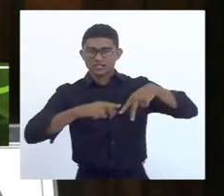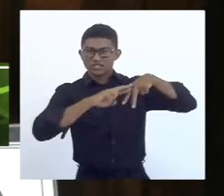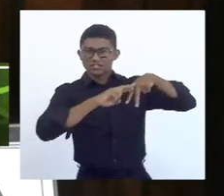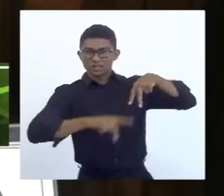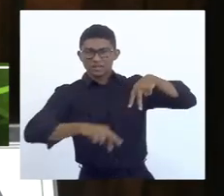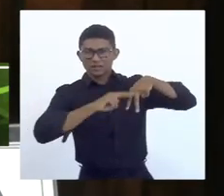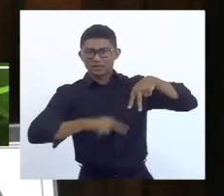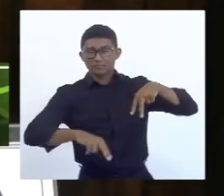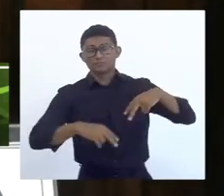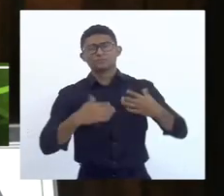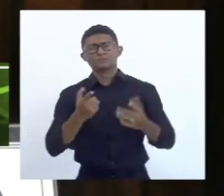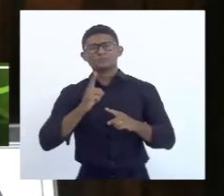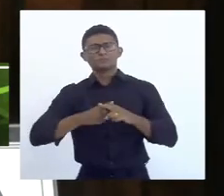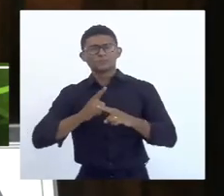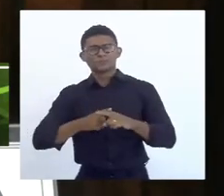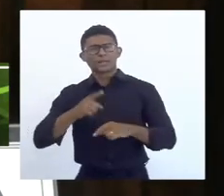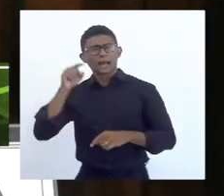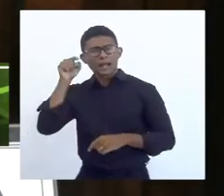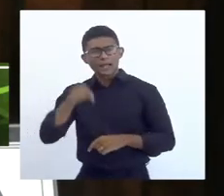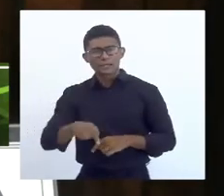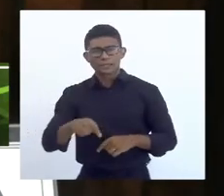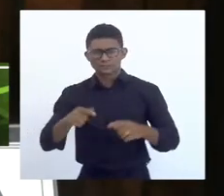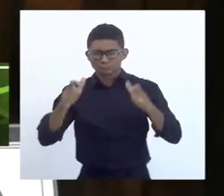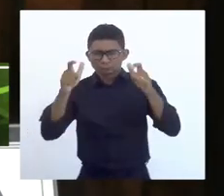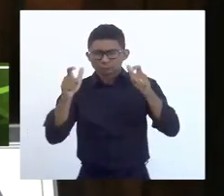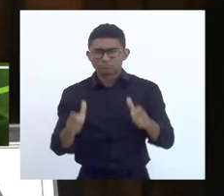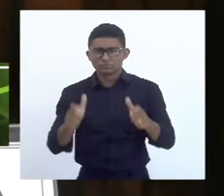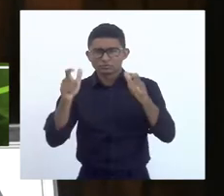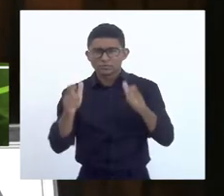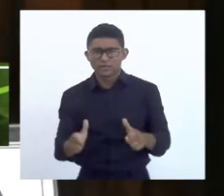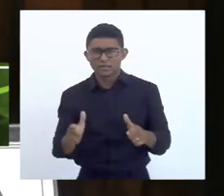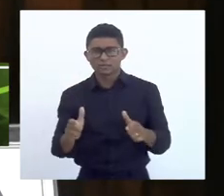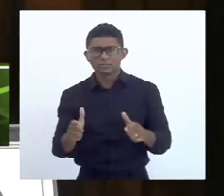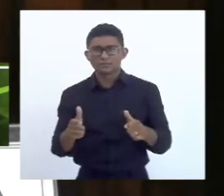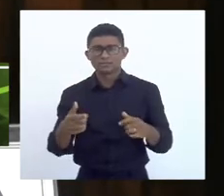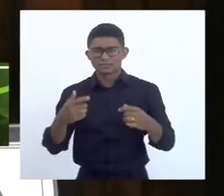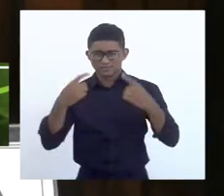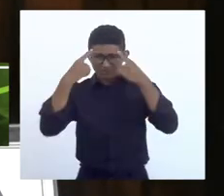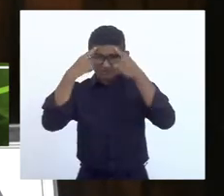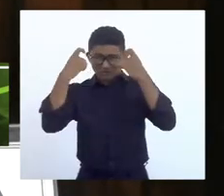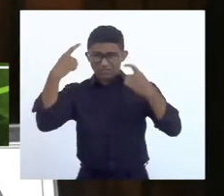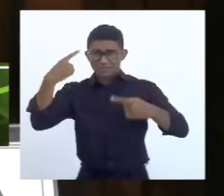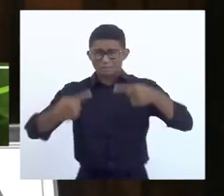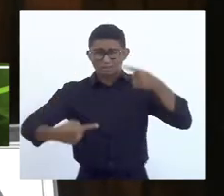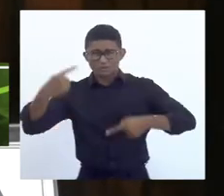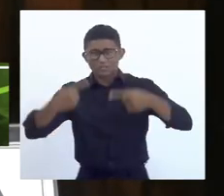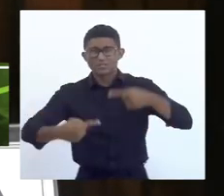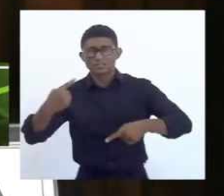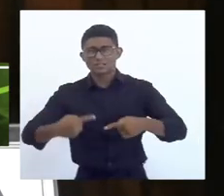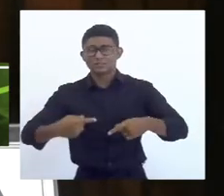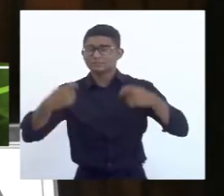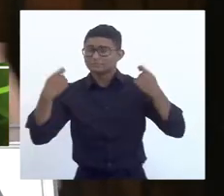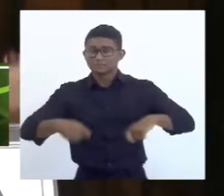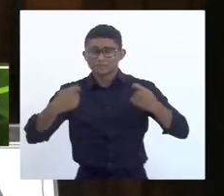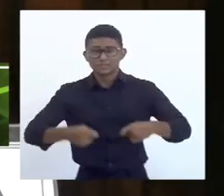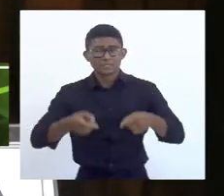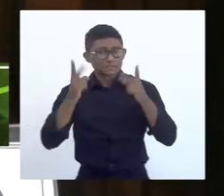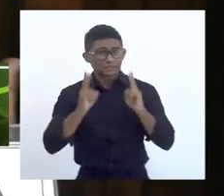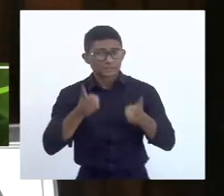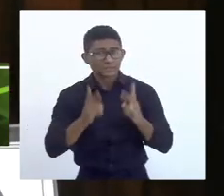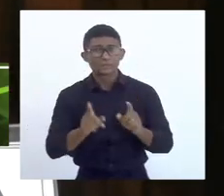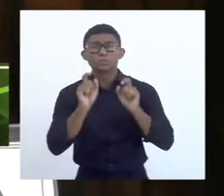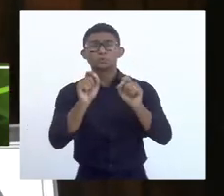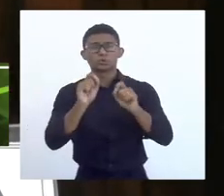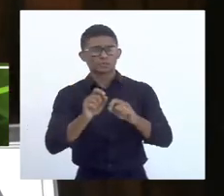que esse espaço seja um espaço não imune à violência política, mas um espaço que permanentemente dê nome e vigie